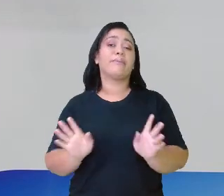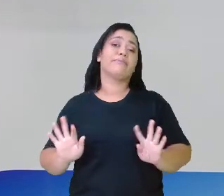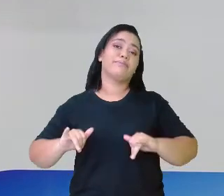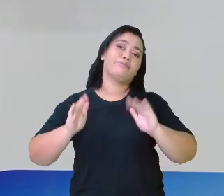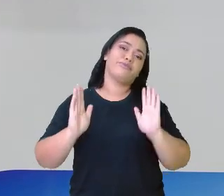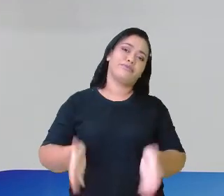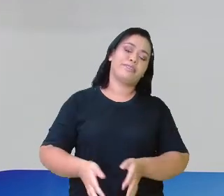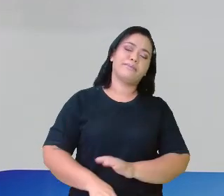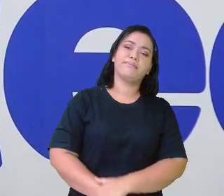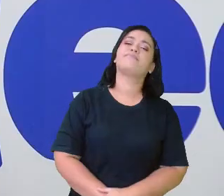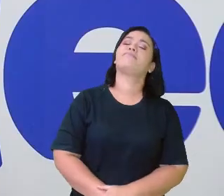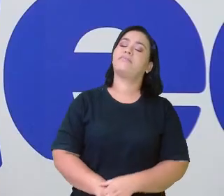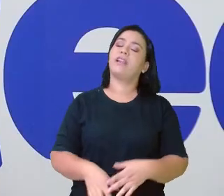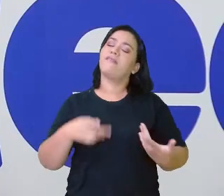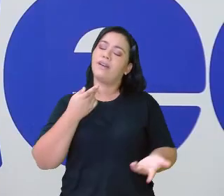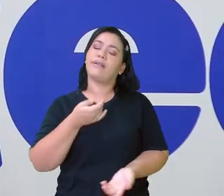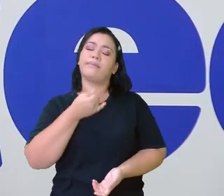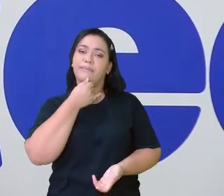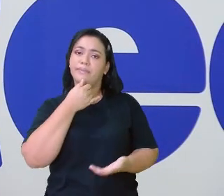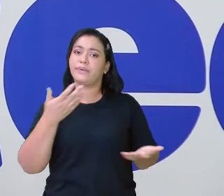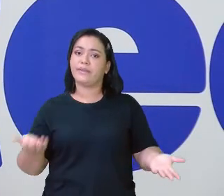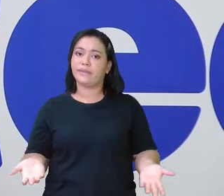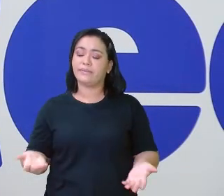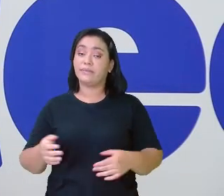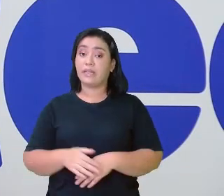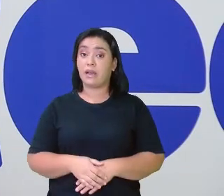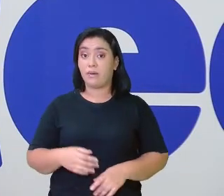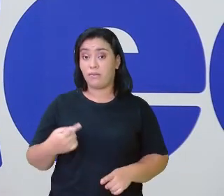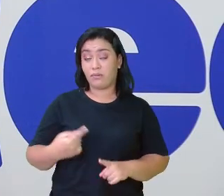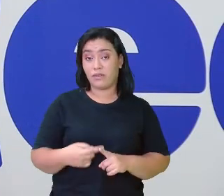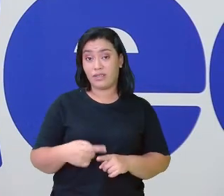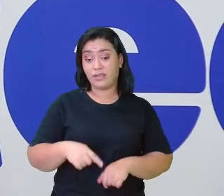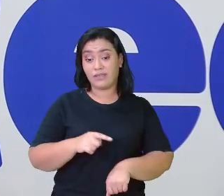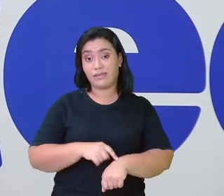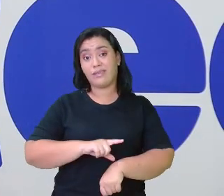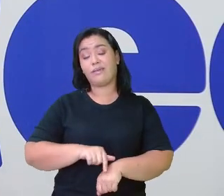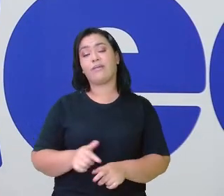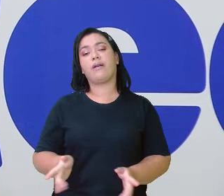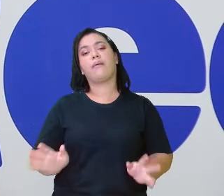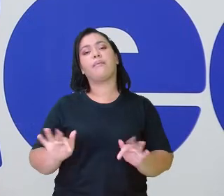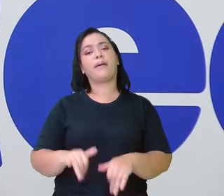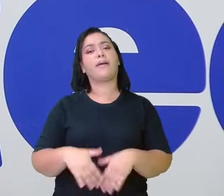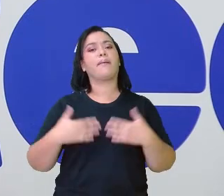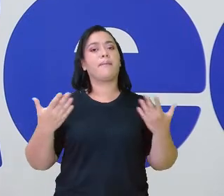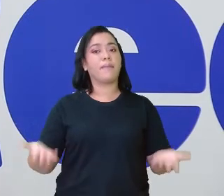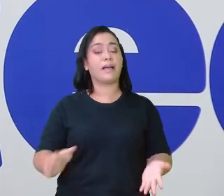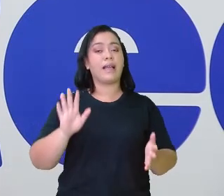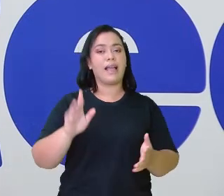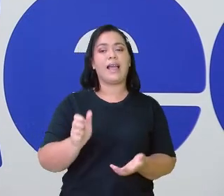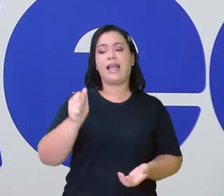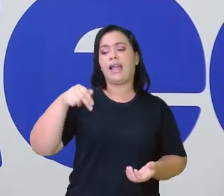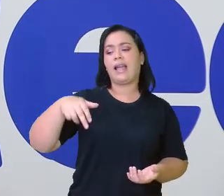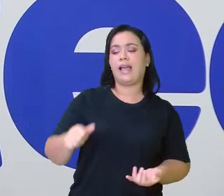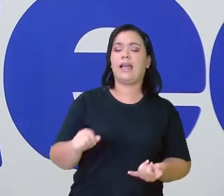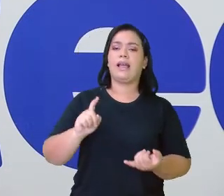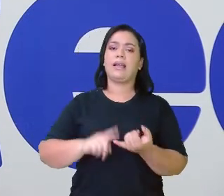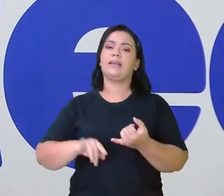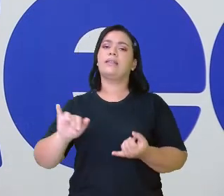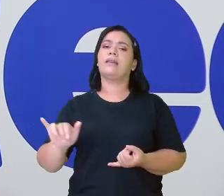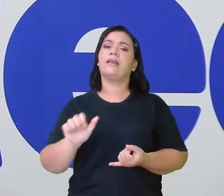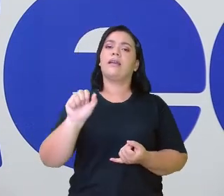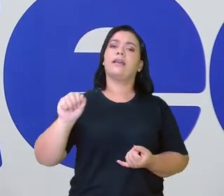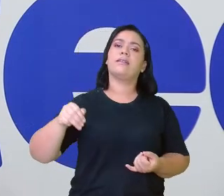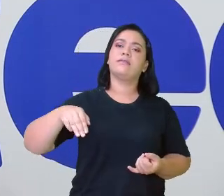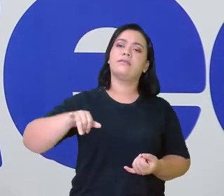esgotou, professora Sinara. É uma pena, viu, professora Márcia, que o nosso tempo tenha esgotado. Mas olha, a Ana, a